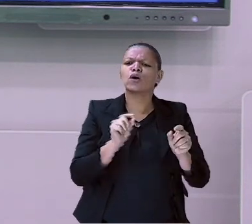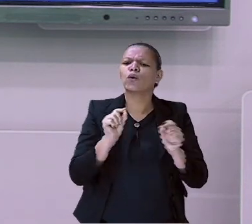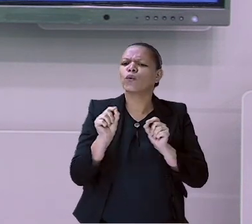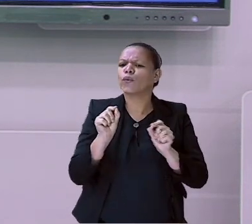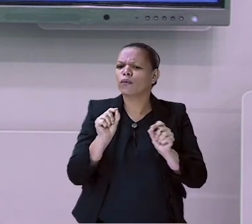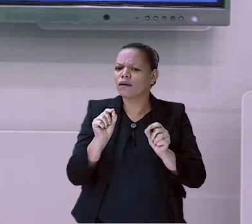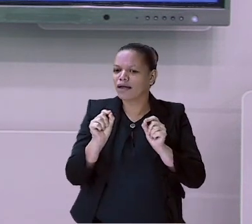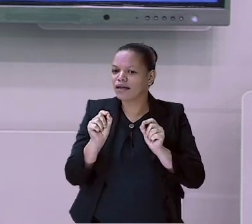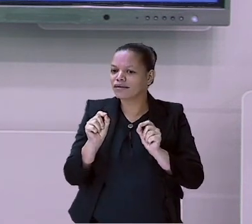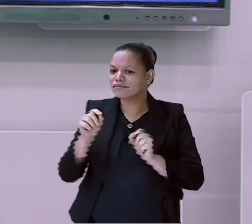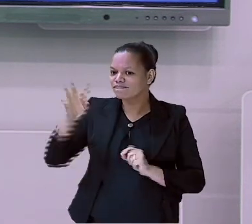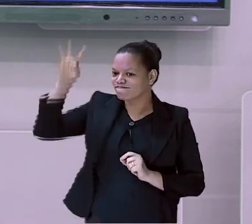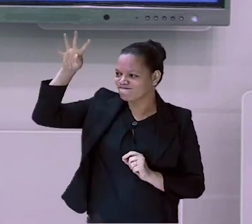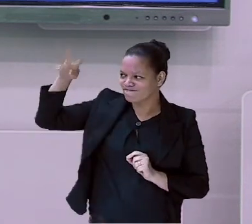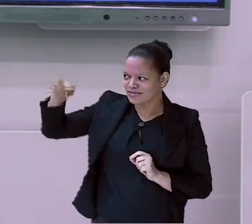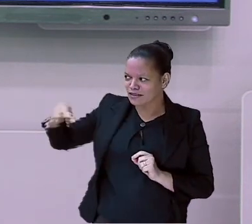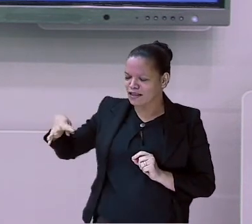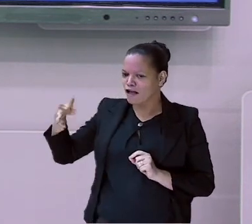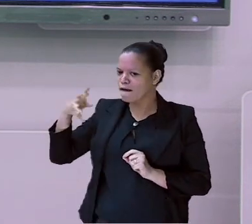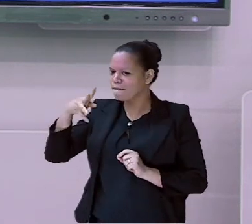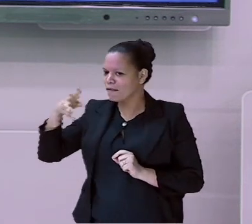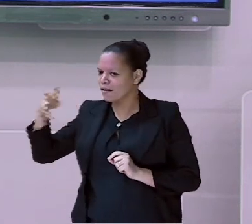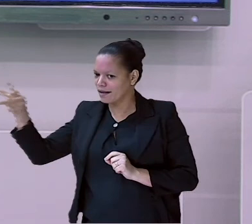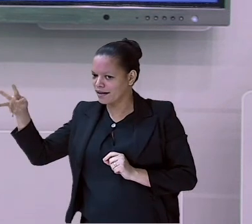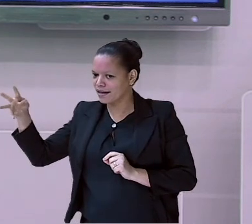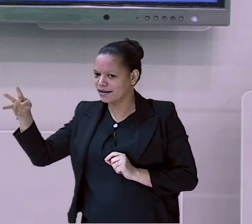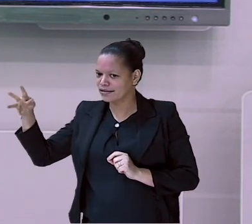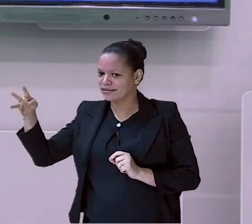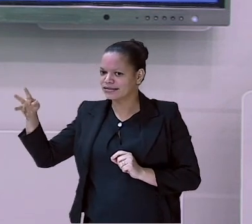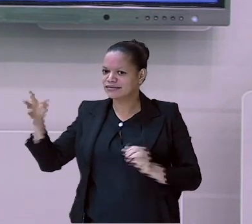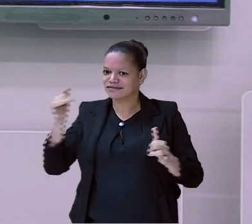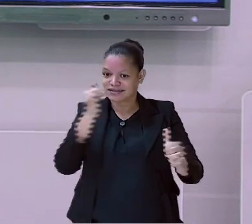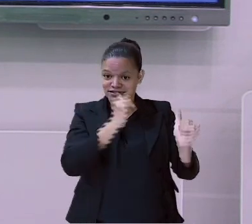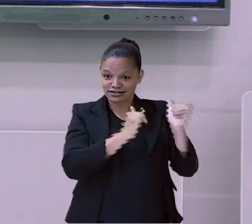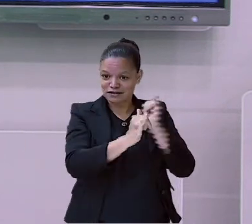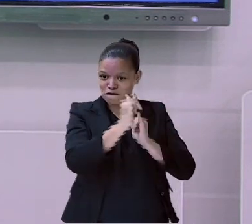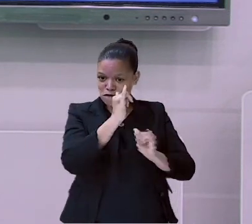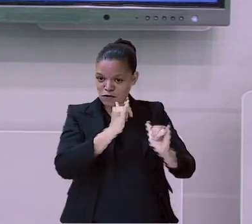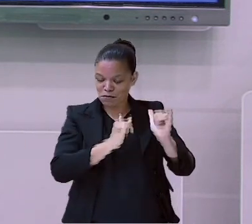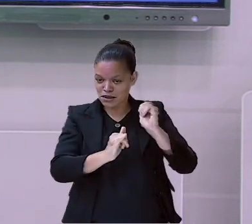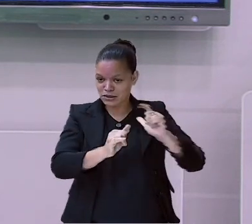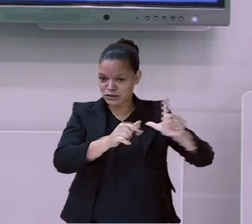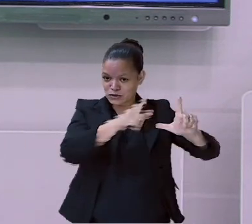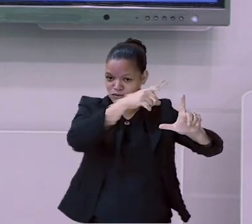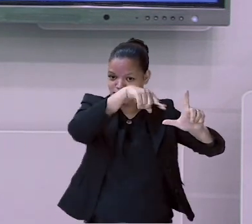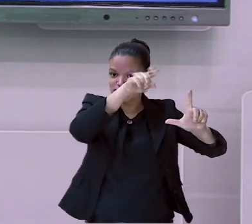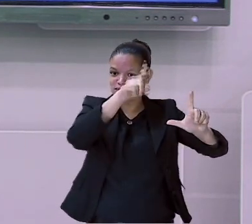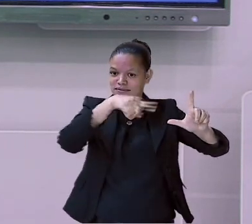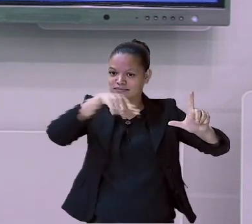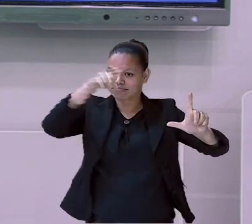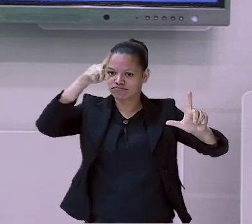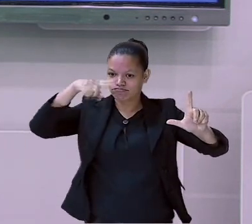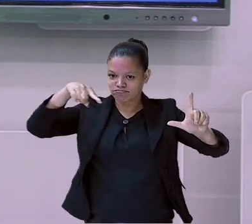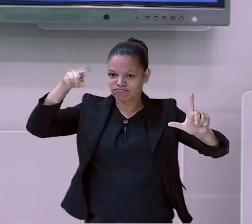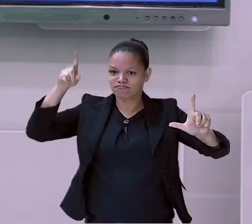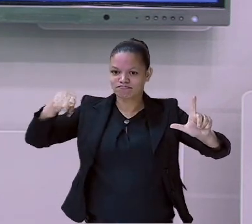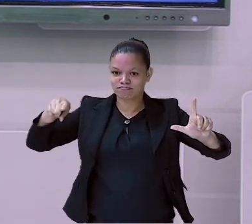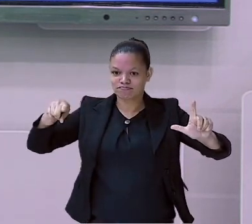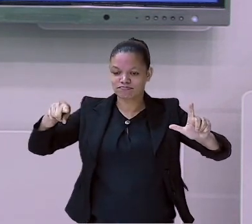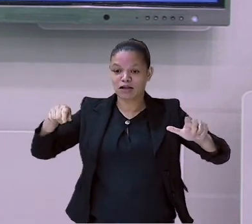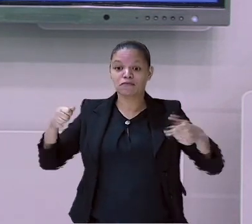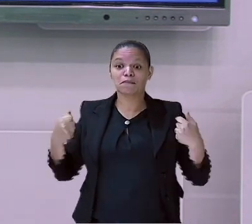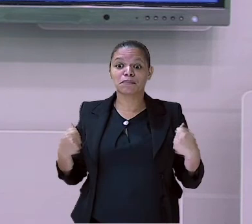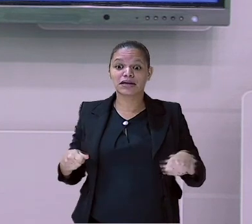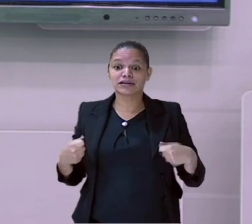lugar para o título. Depois, nós temos que ter as colunas. Quais informações nós temos? Nós temos aqui